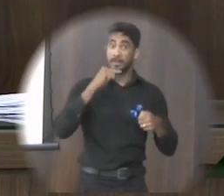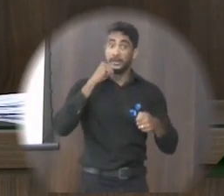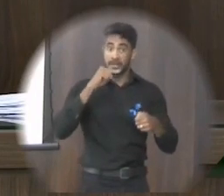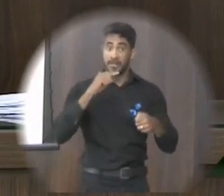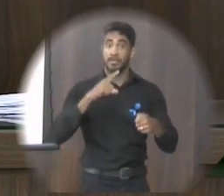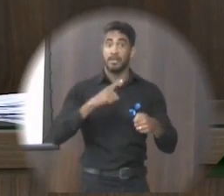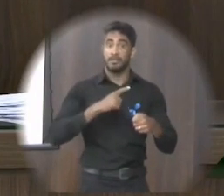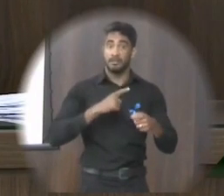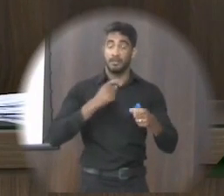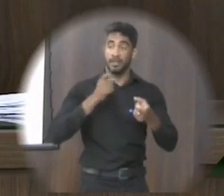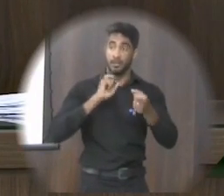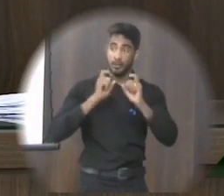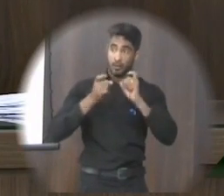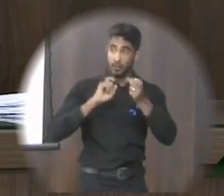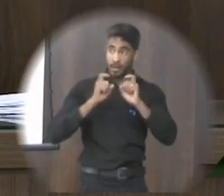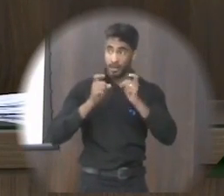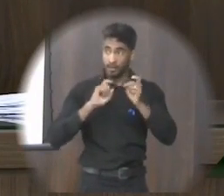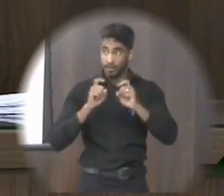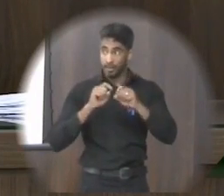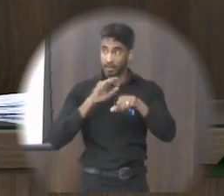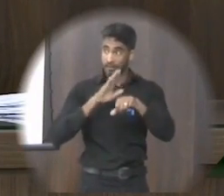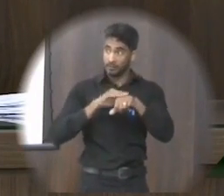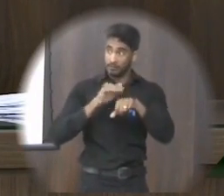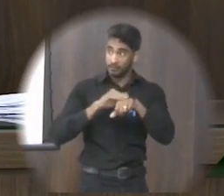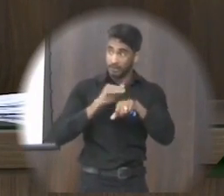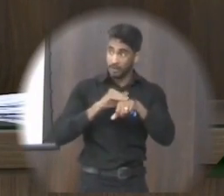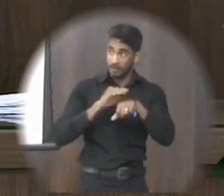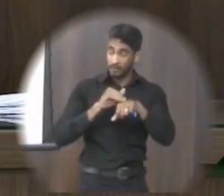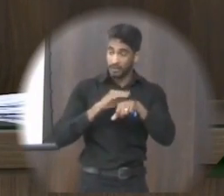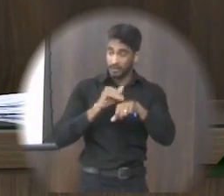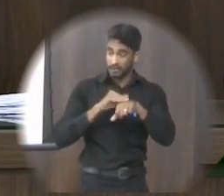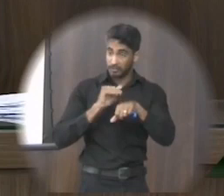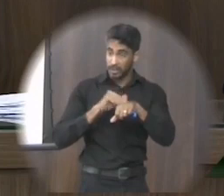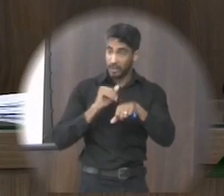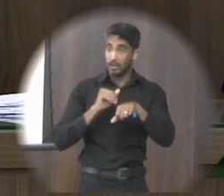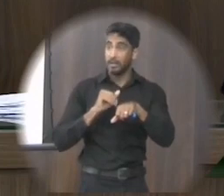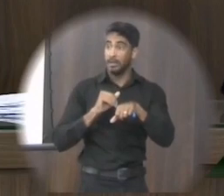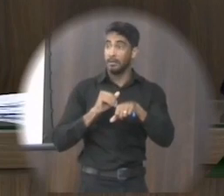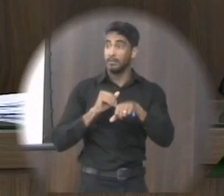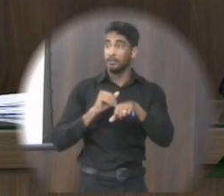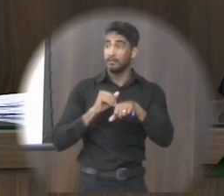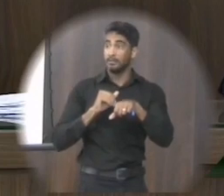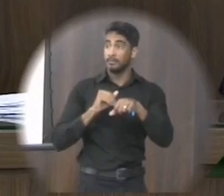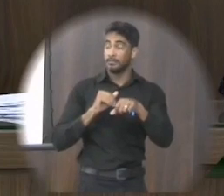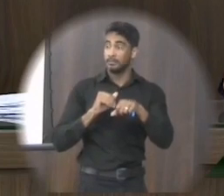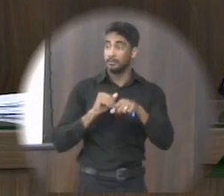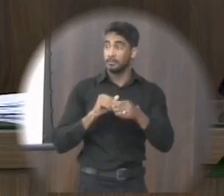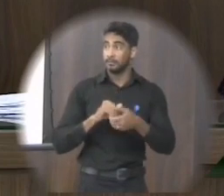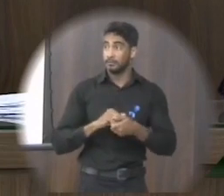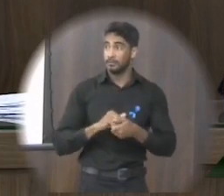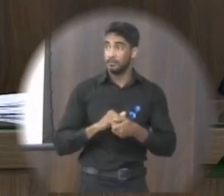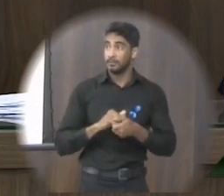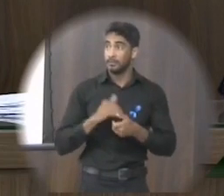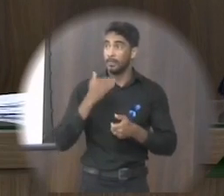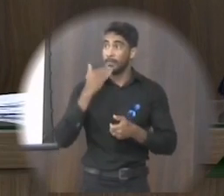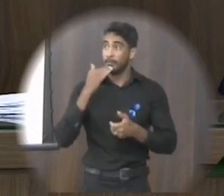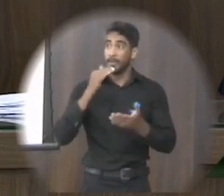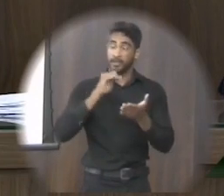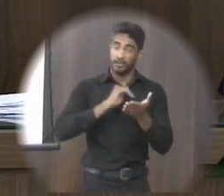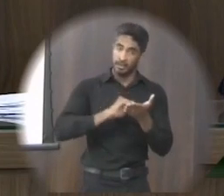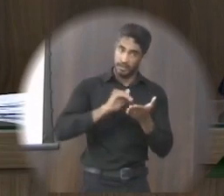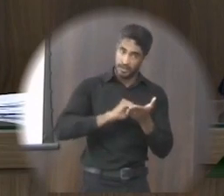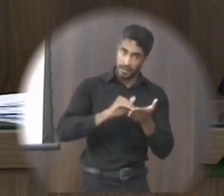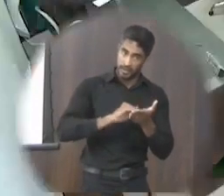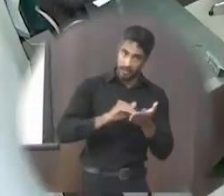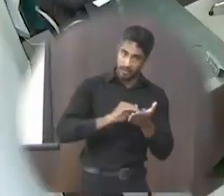uma extraordinária, aí todos vão receber a convocação nos seus endereços. Solicito ao senhor secretário